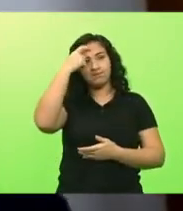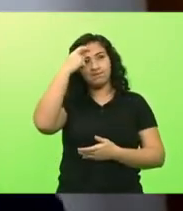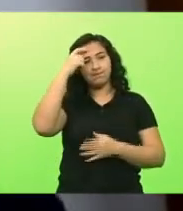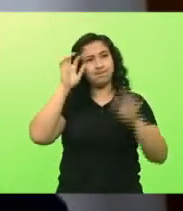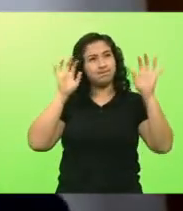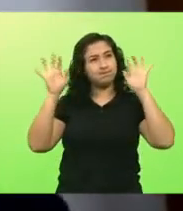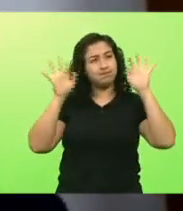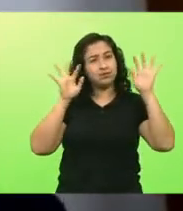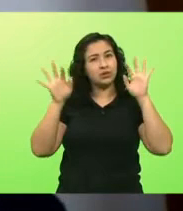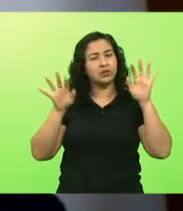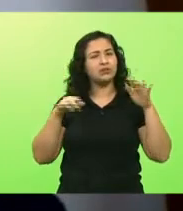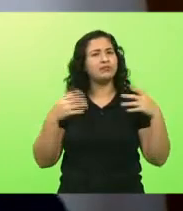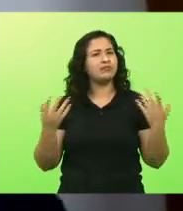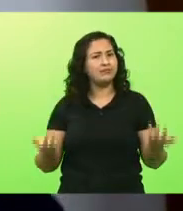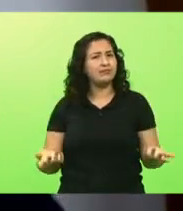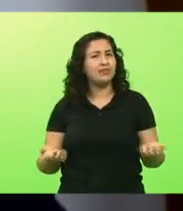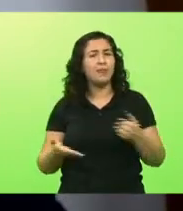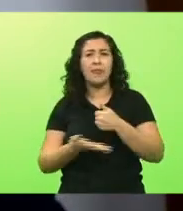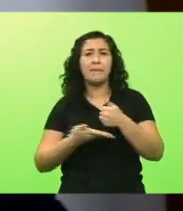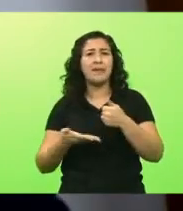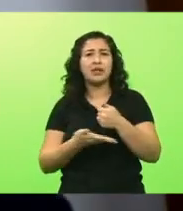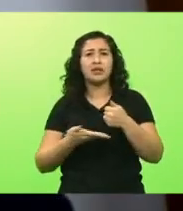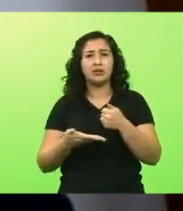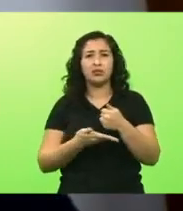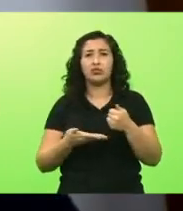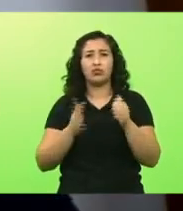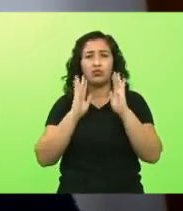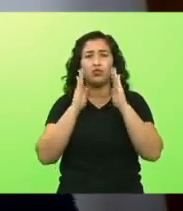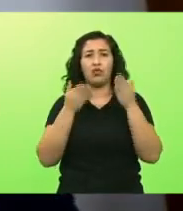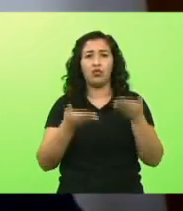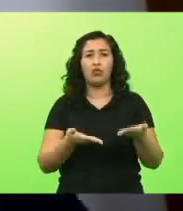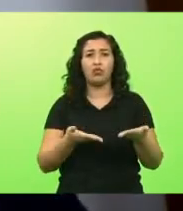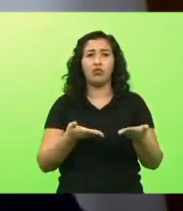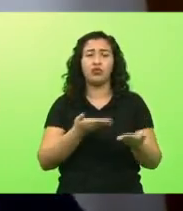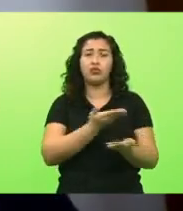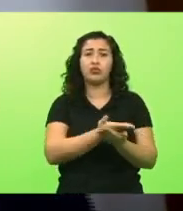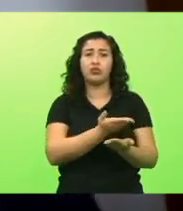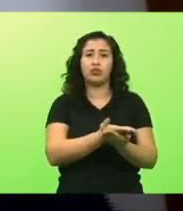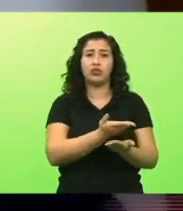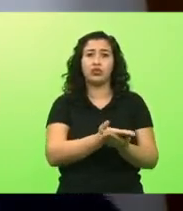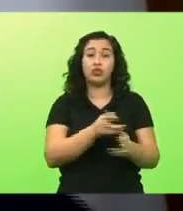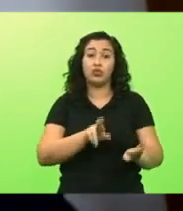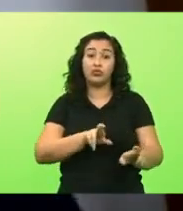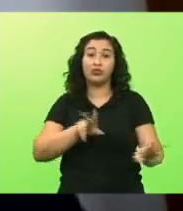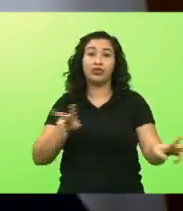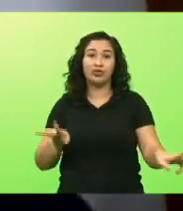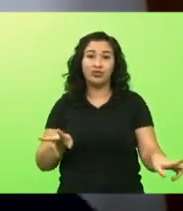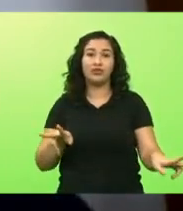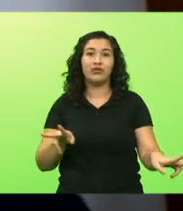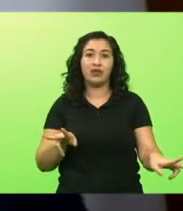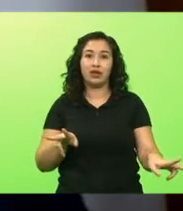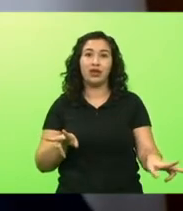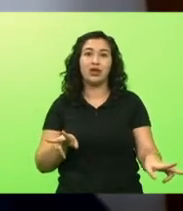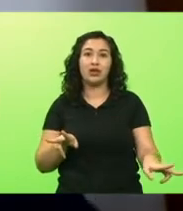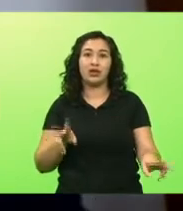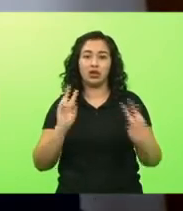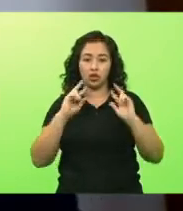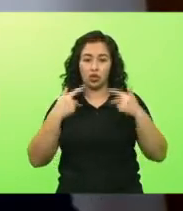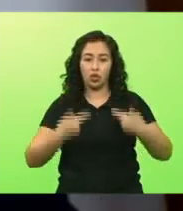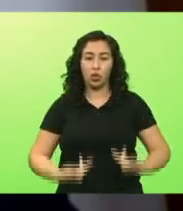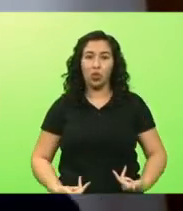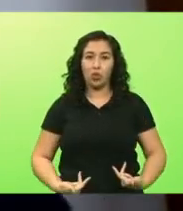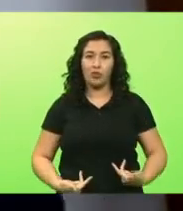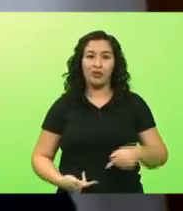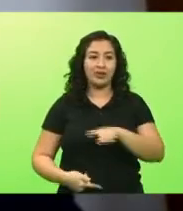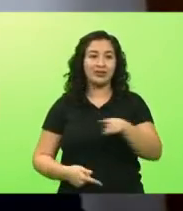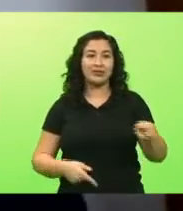é um método básico, um método que mais diferencia a raça humana das